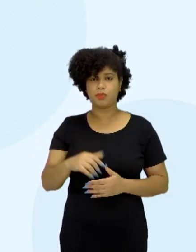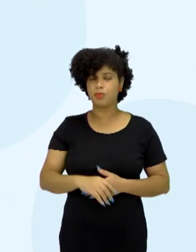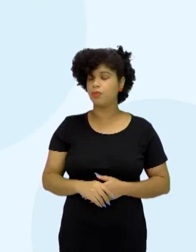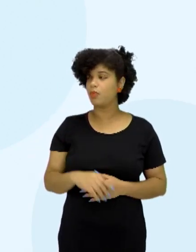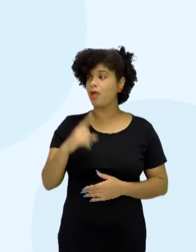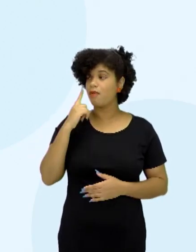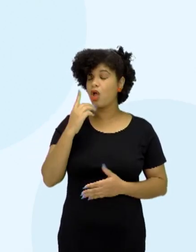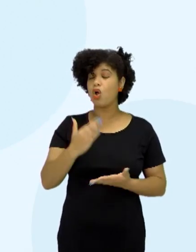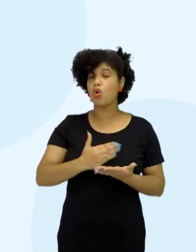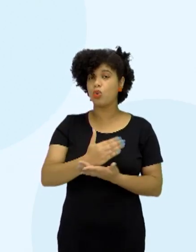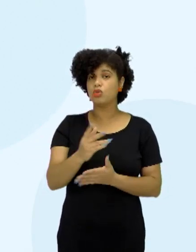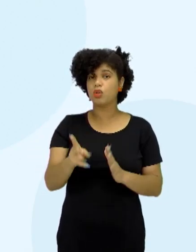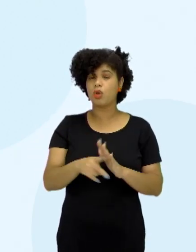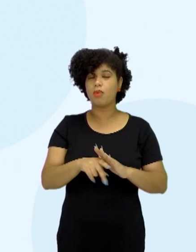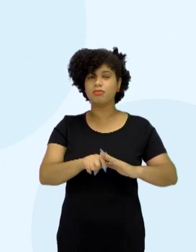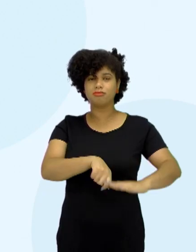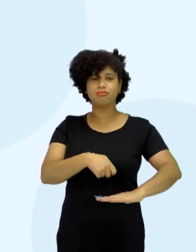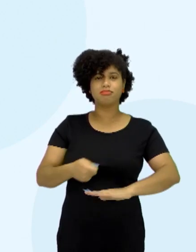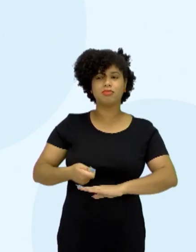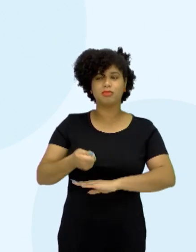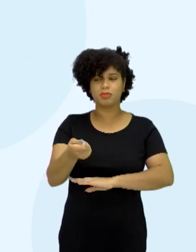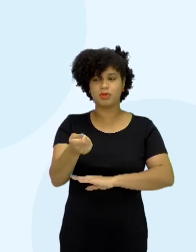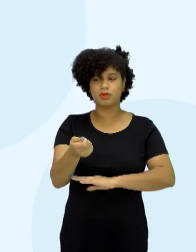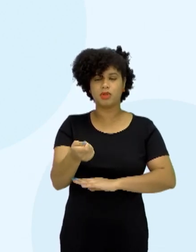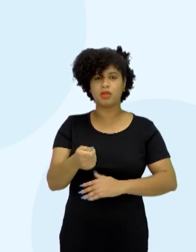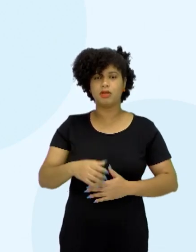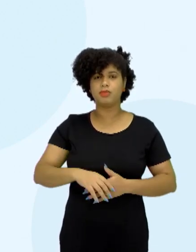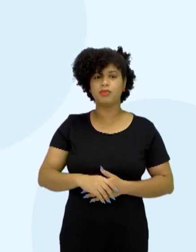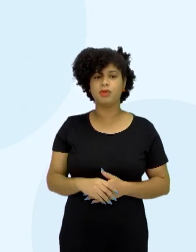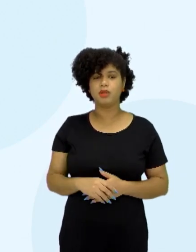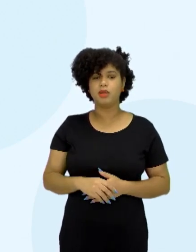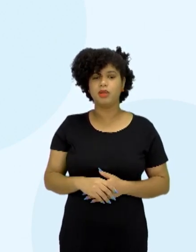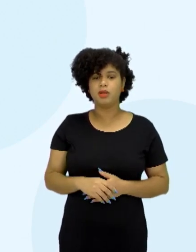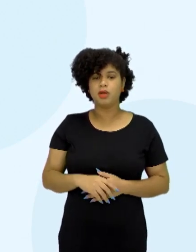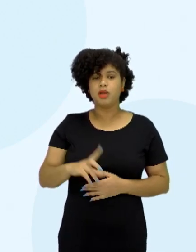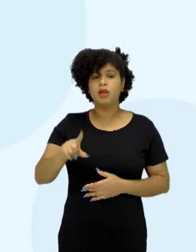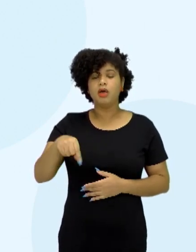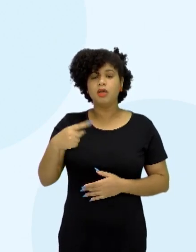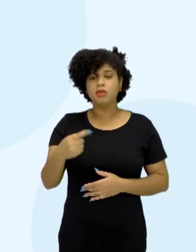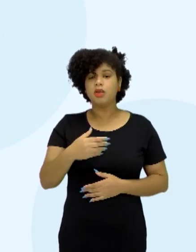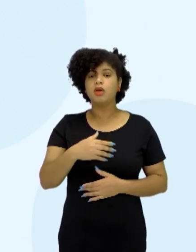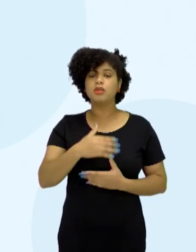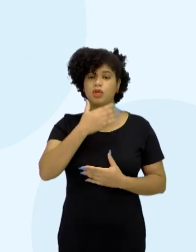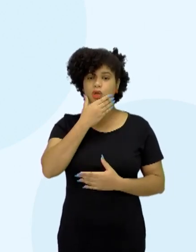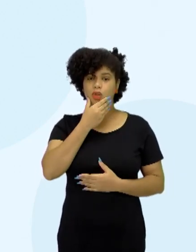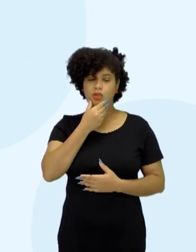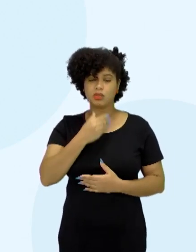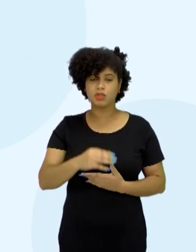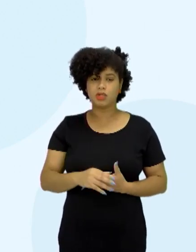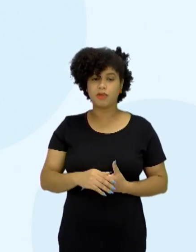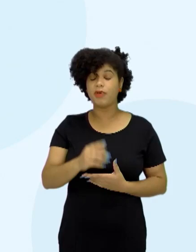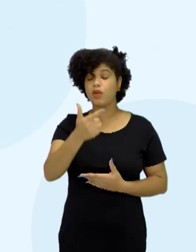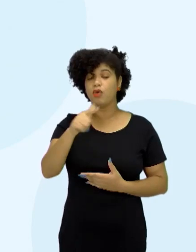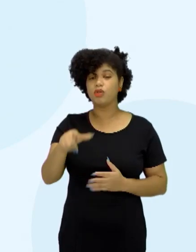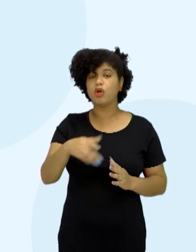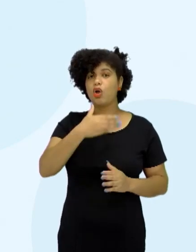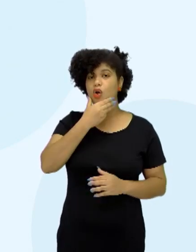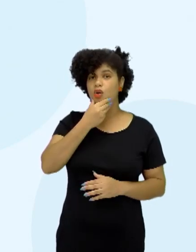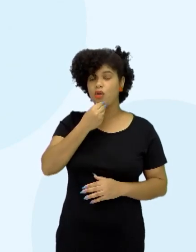a Declaração de Independência. Um tempo depois, Dom Pedro é sagrado